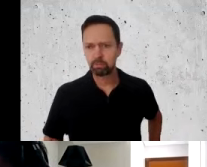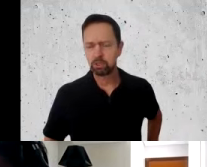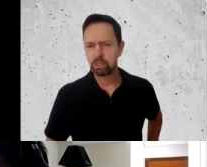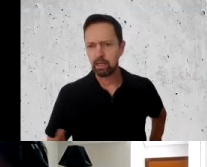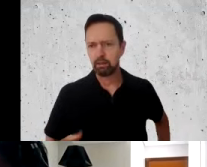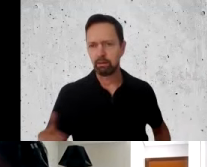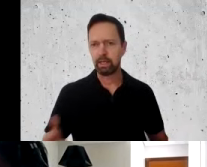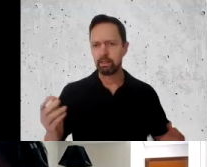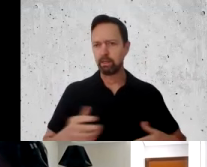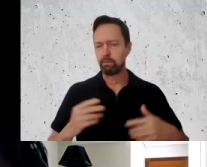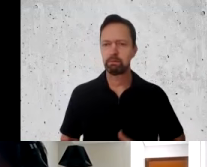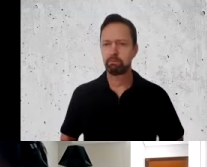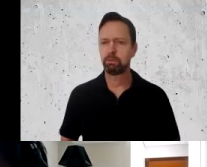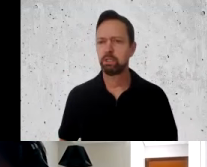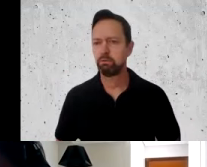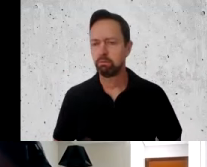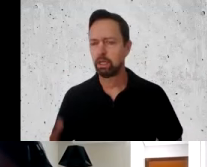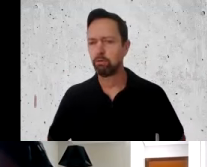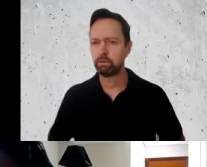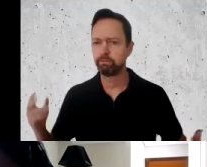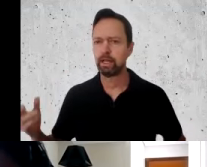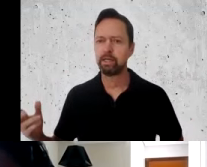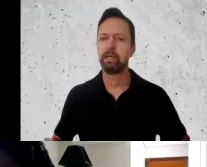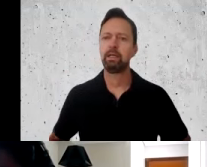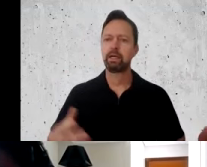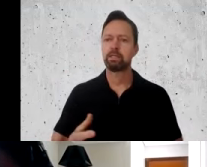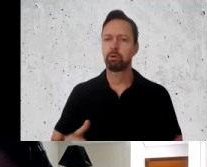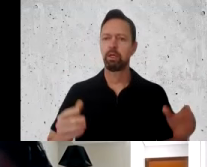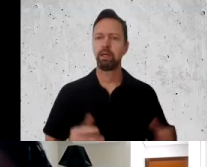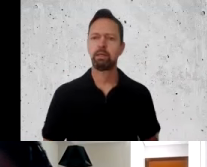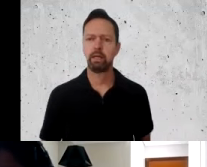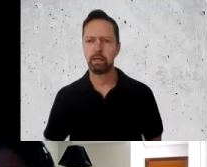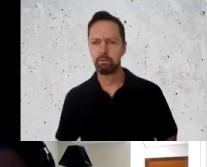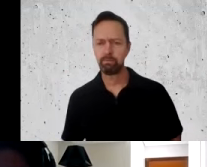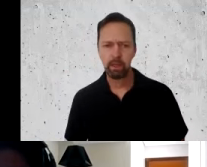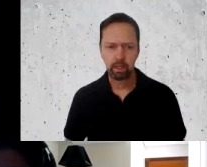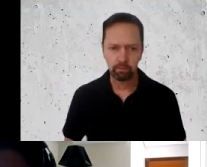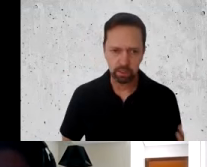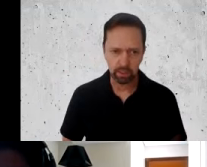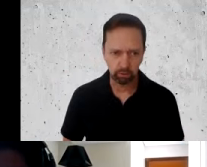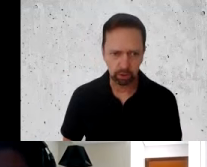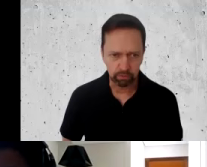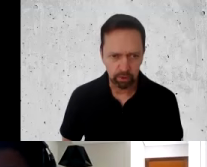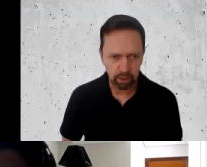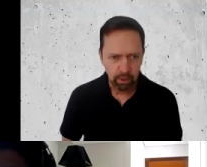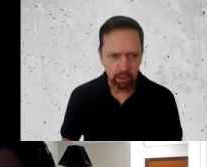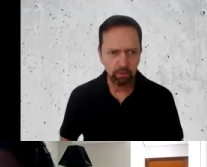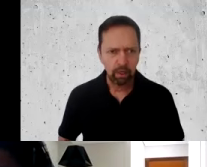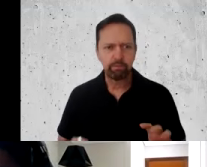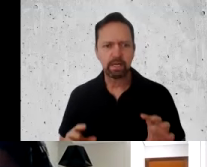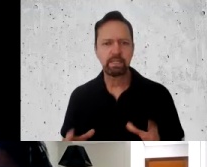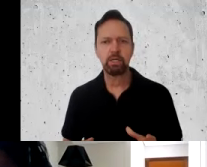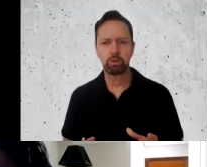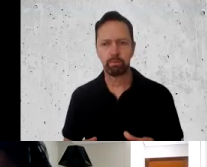lido, porque as pessoas daí leem, né? A gente nem ouviu falar dele, aí quer saber o que é, tá lá, em vez de ler o livro dele.